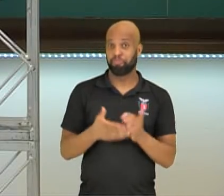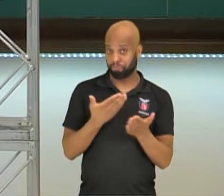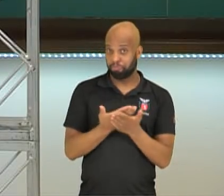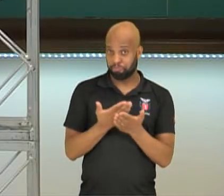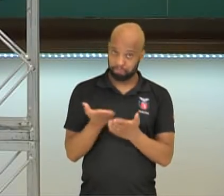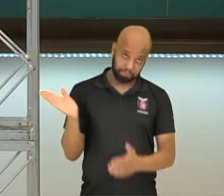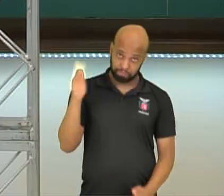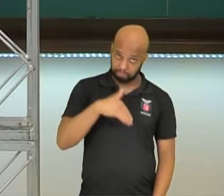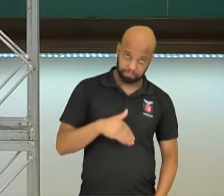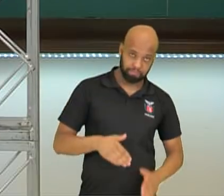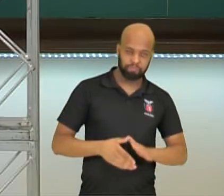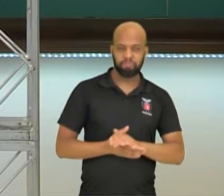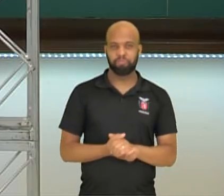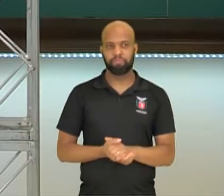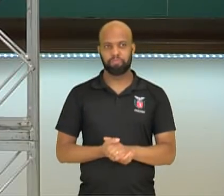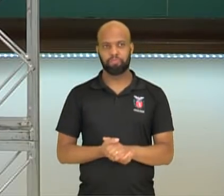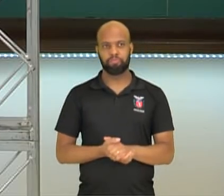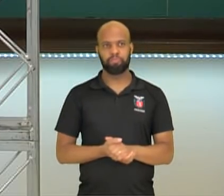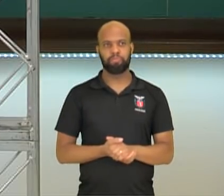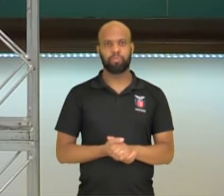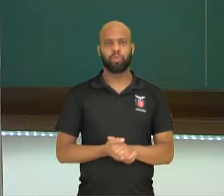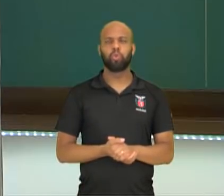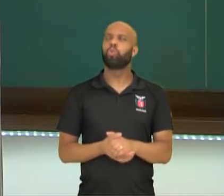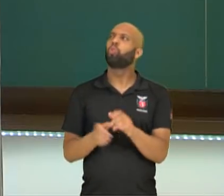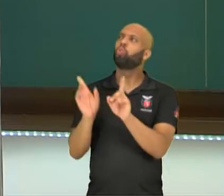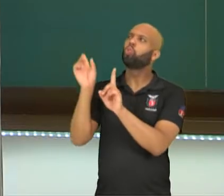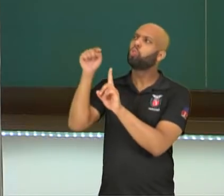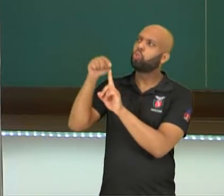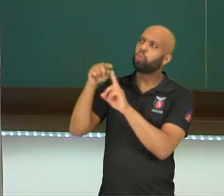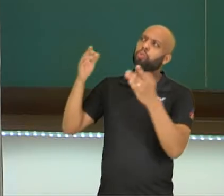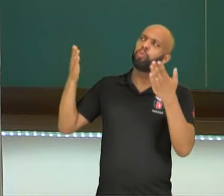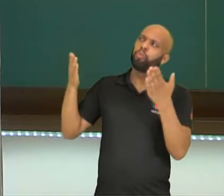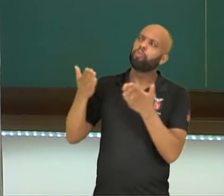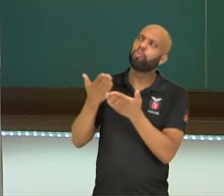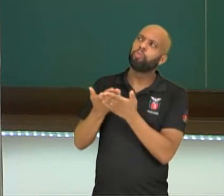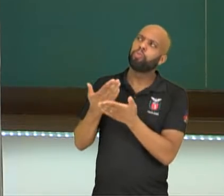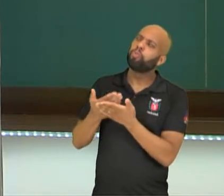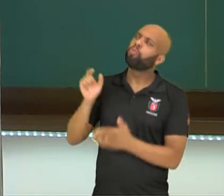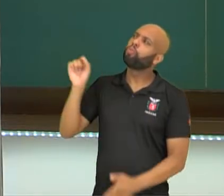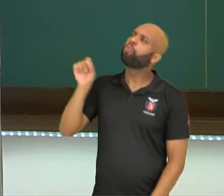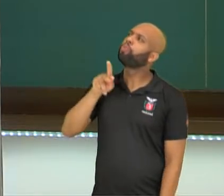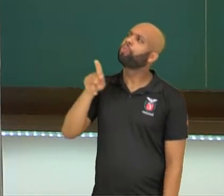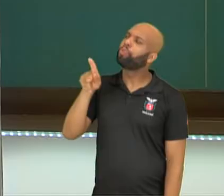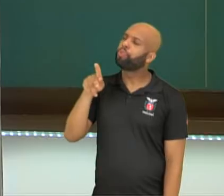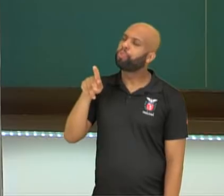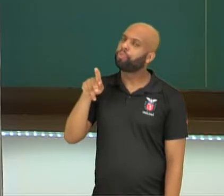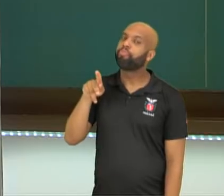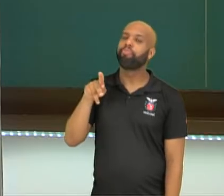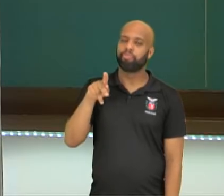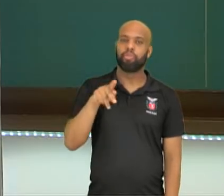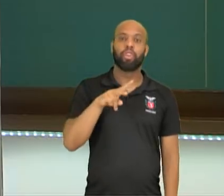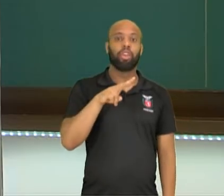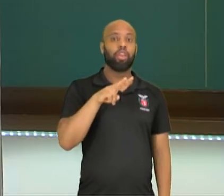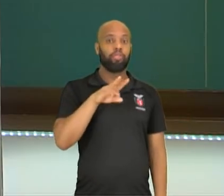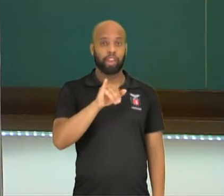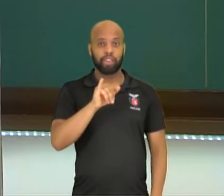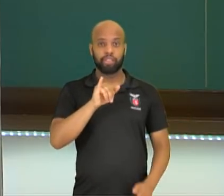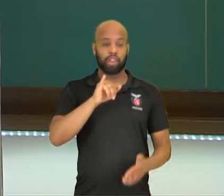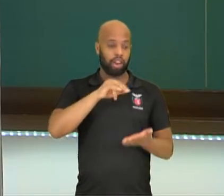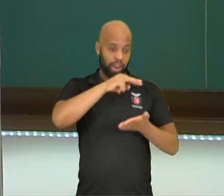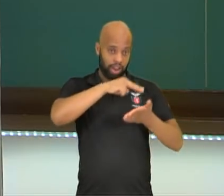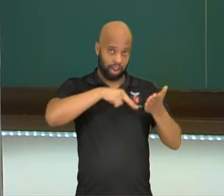um pouquinho? Professora, quais são os objetivos da nossa aula de hoje? Nós vamos interpretar um